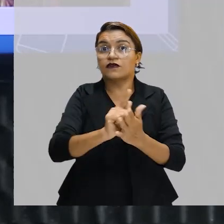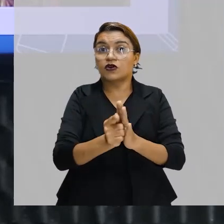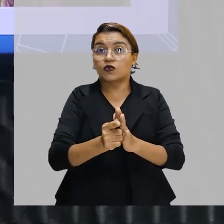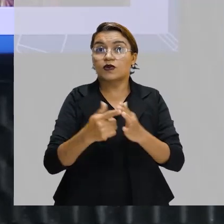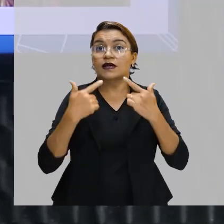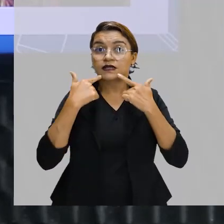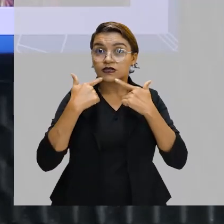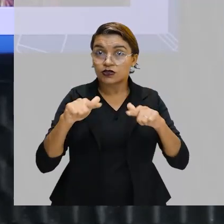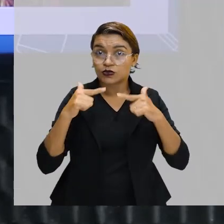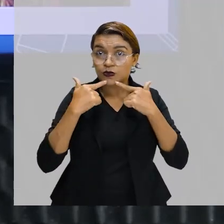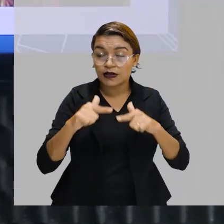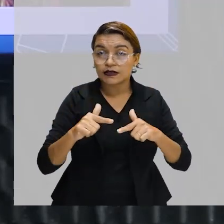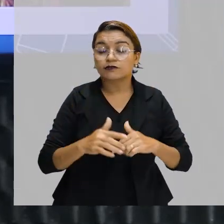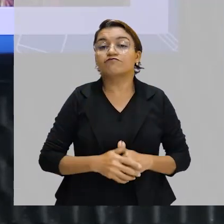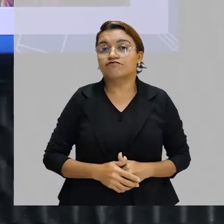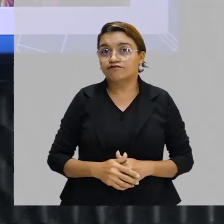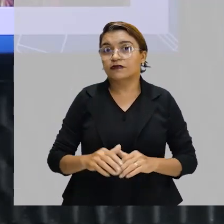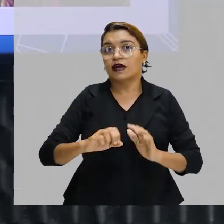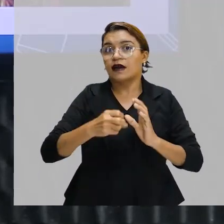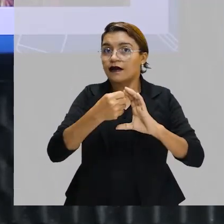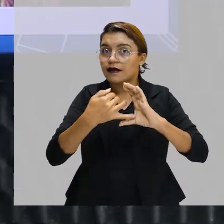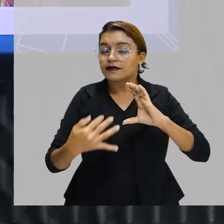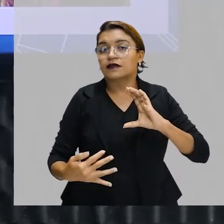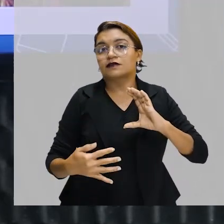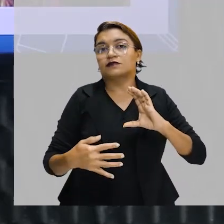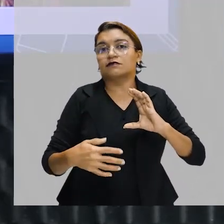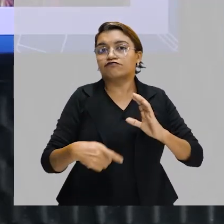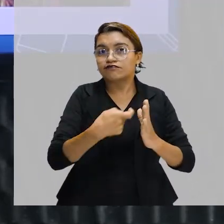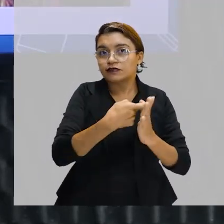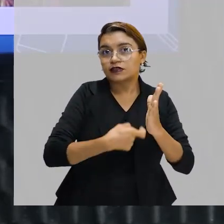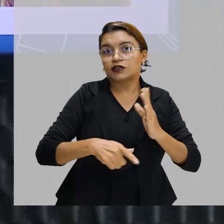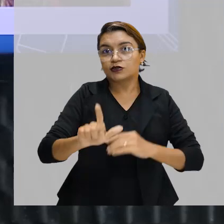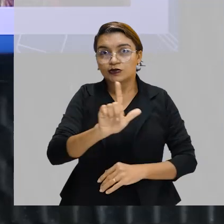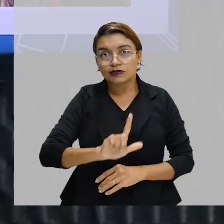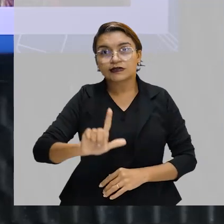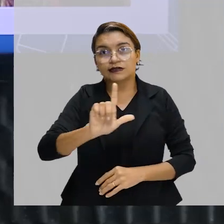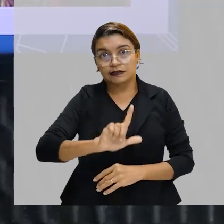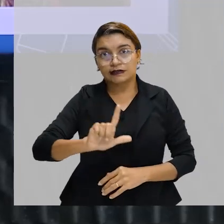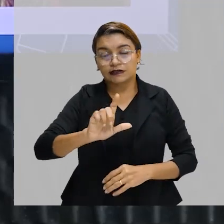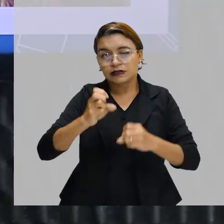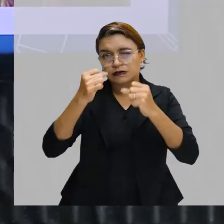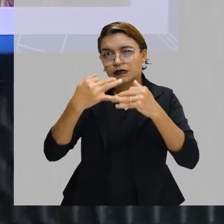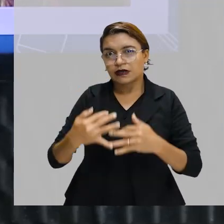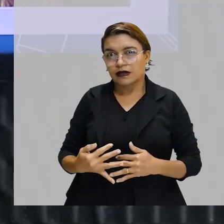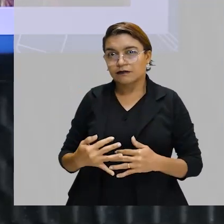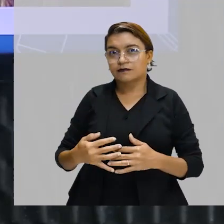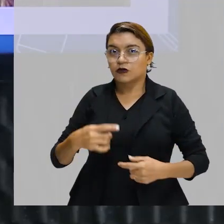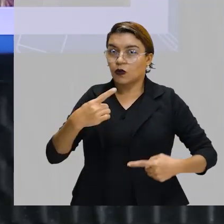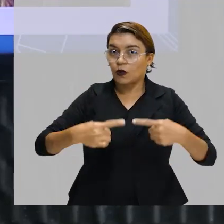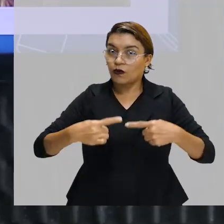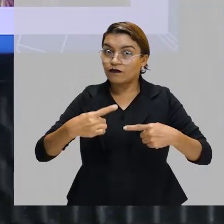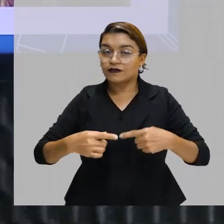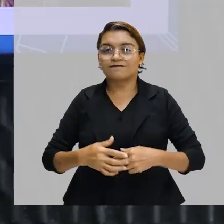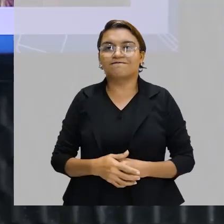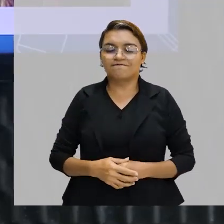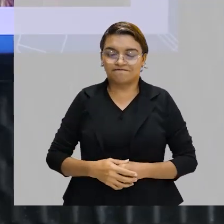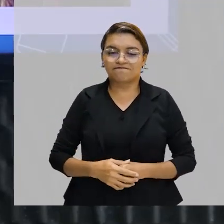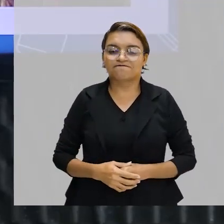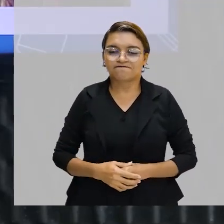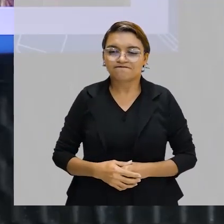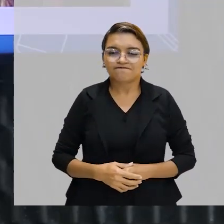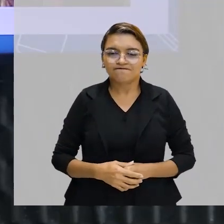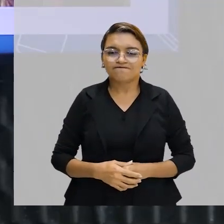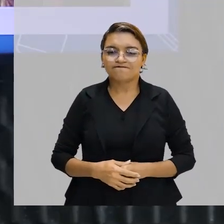textos literários, para evidenciar esse conflito, né? Muita antítese, né?